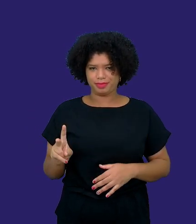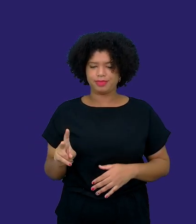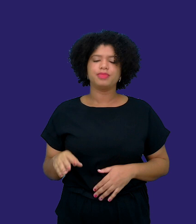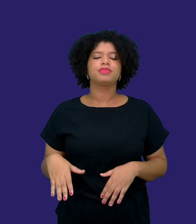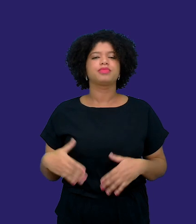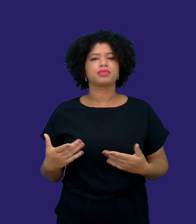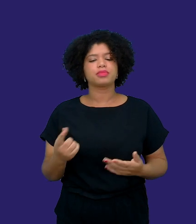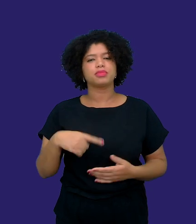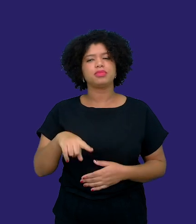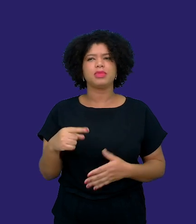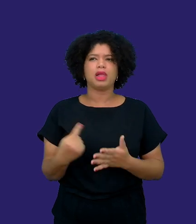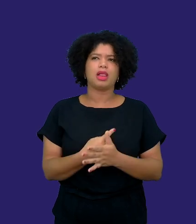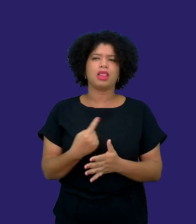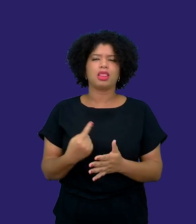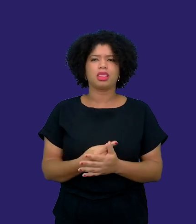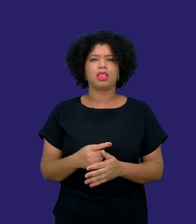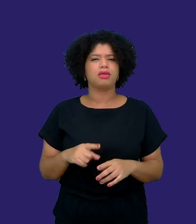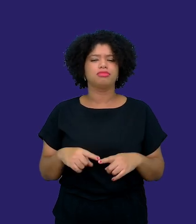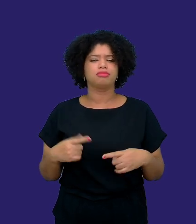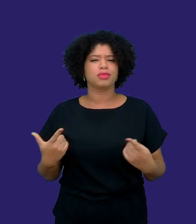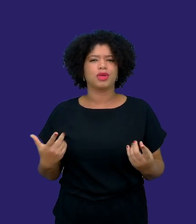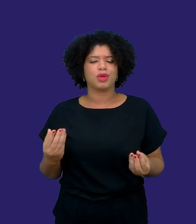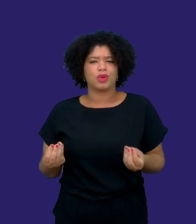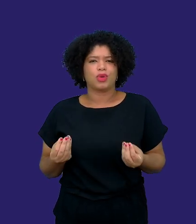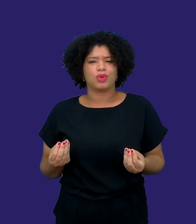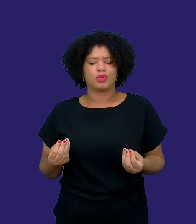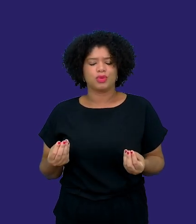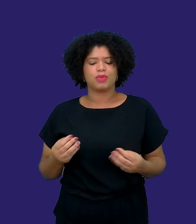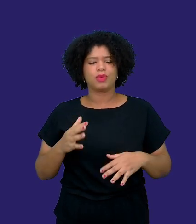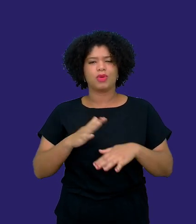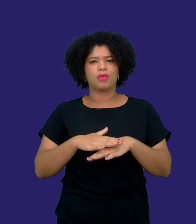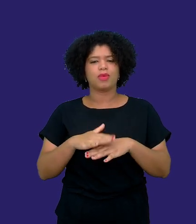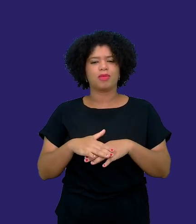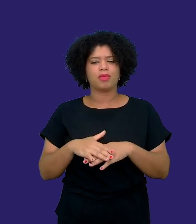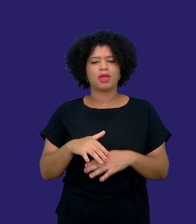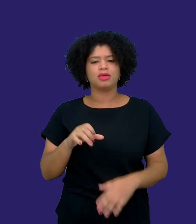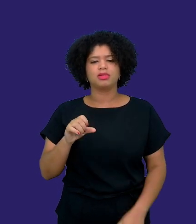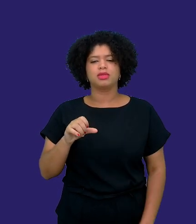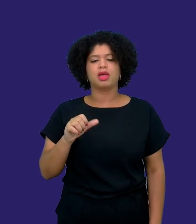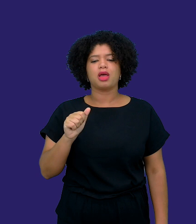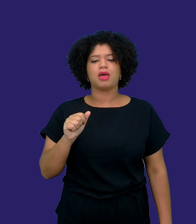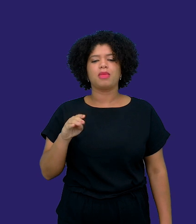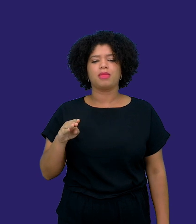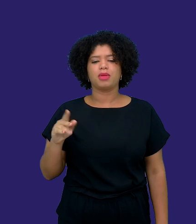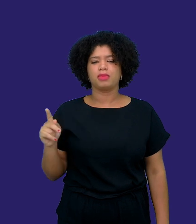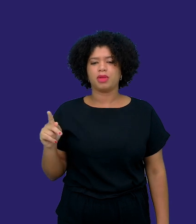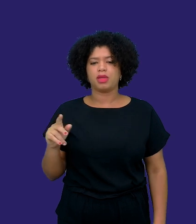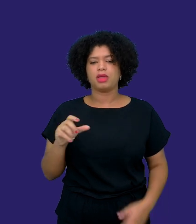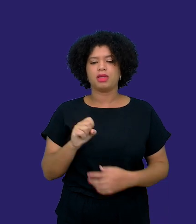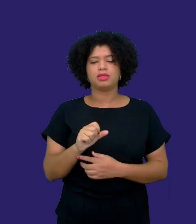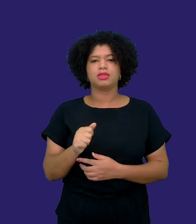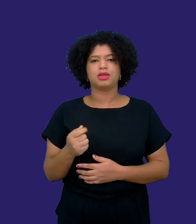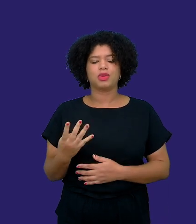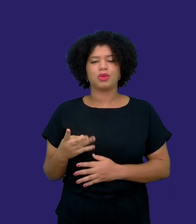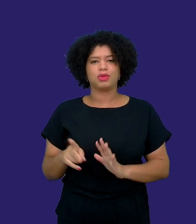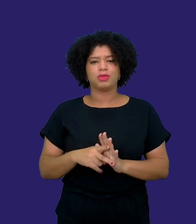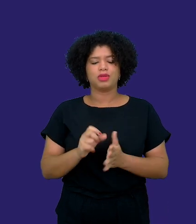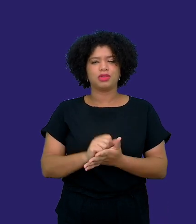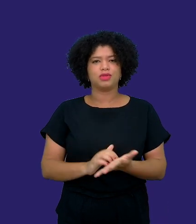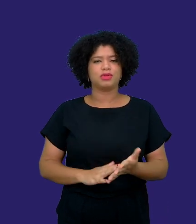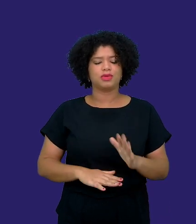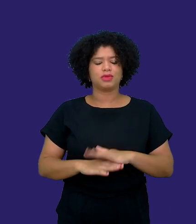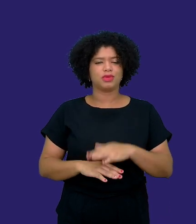vocês vão perguntar, então, Rô, aonde vai entrar a SA4, as atividades?